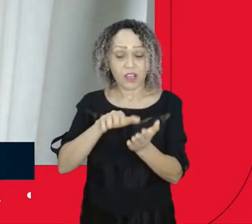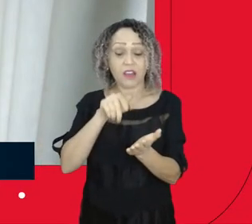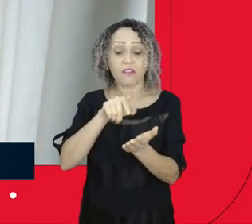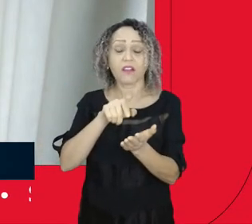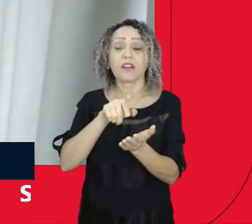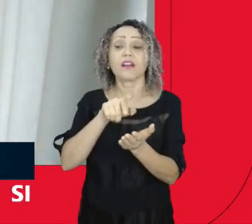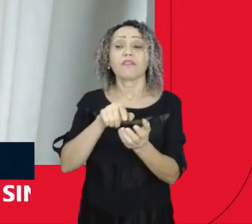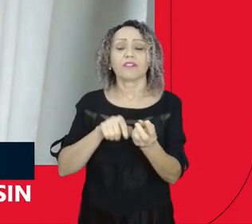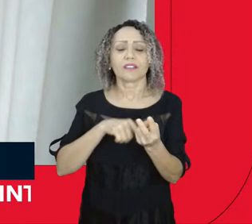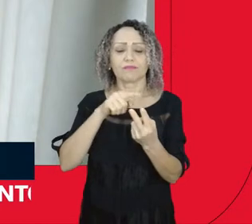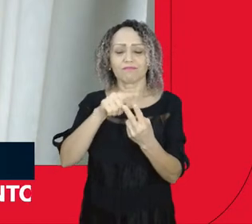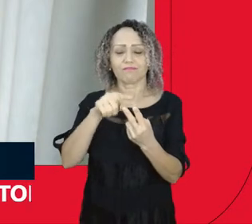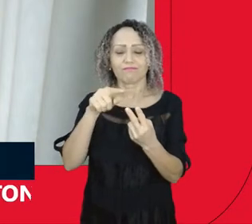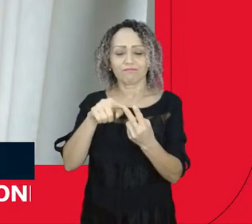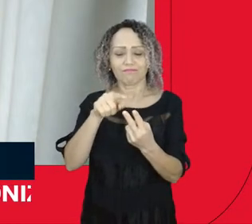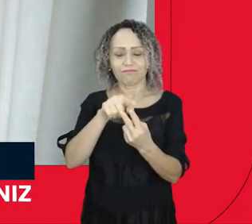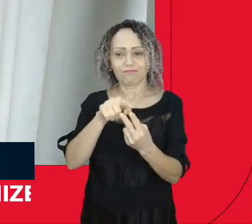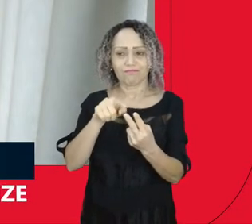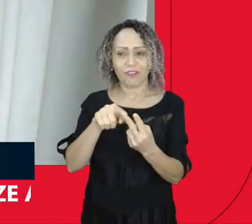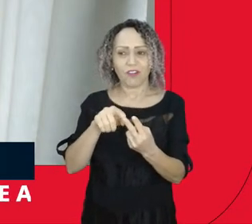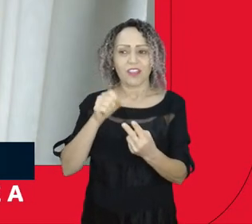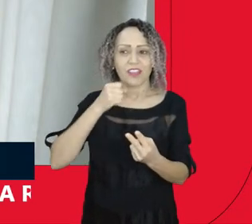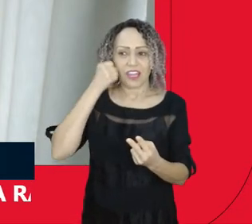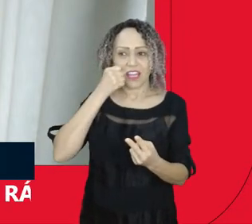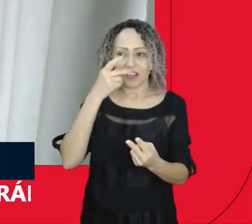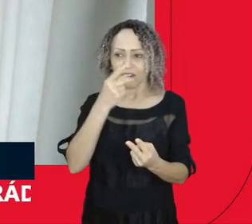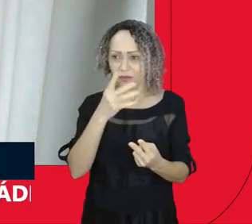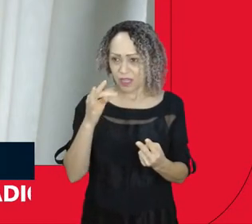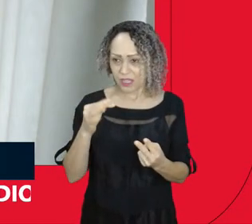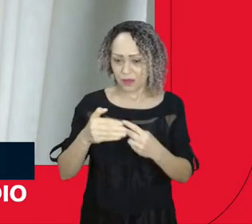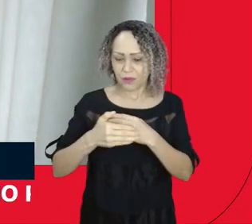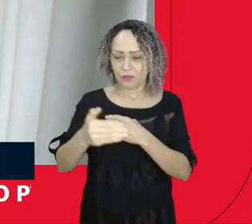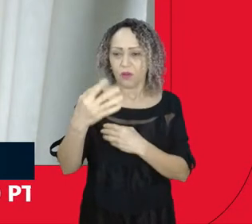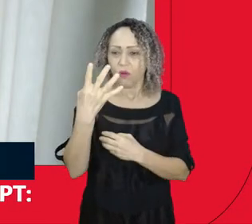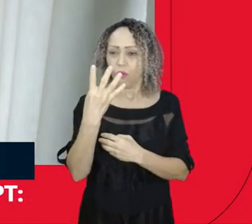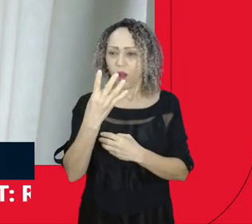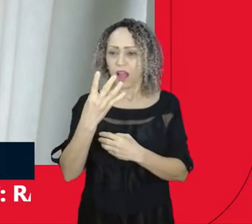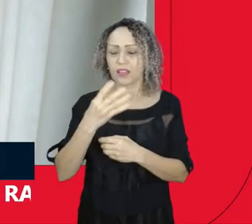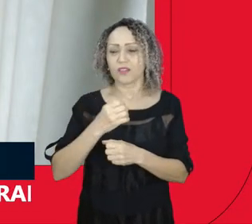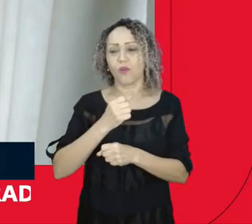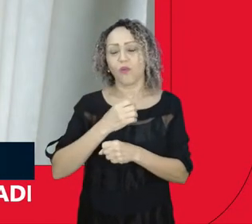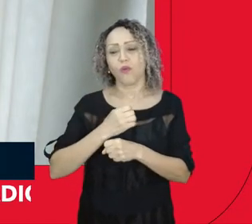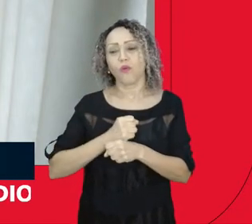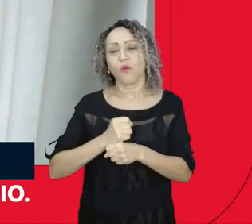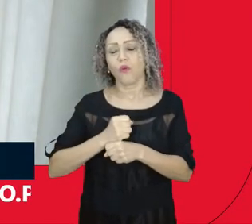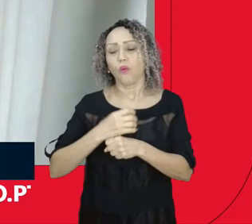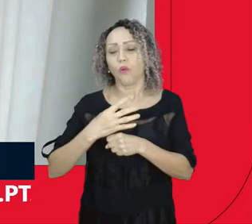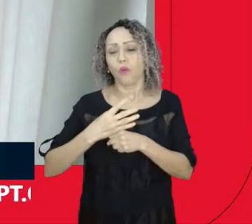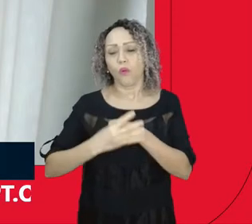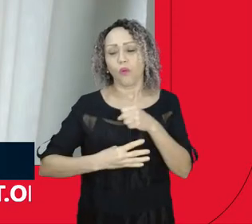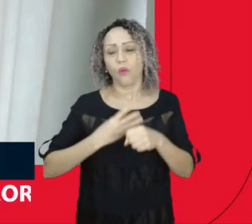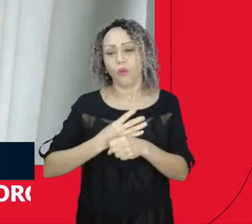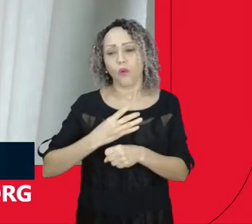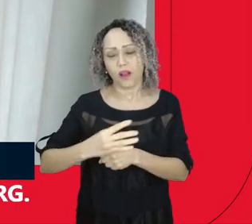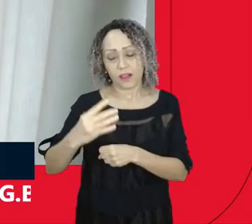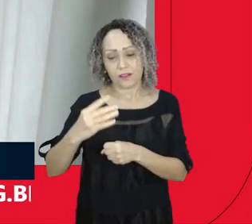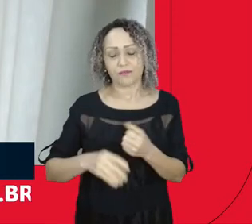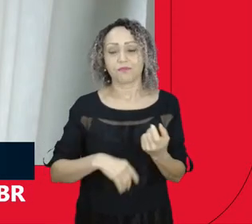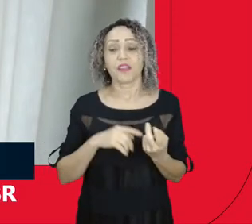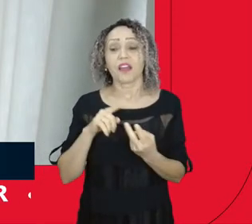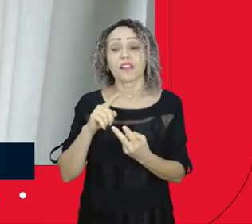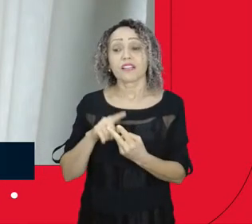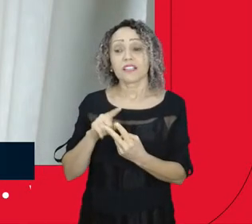ineditamente, dois senadores do PT pelos próximos 4 anos, porque já temos o senador Humberto Costa. Isso nos enche